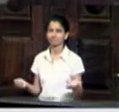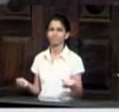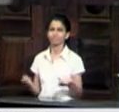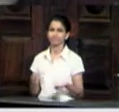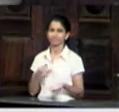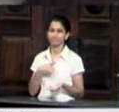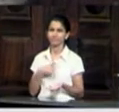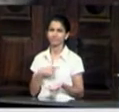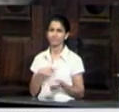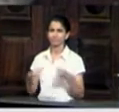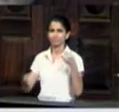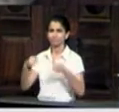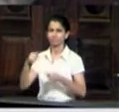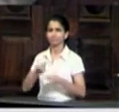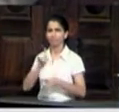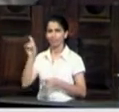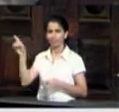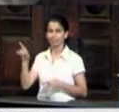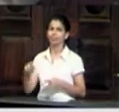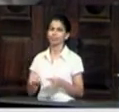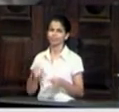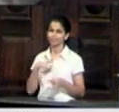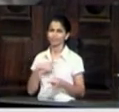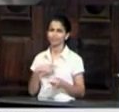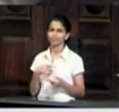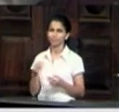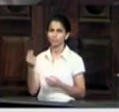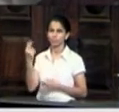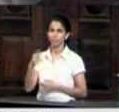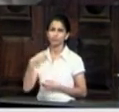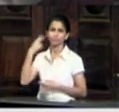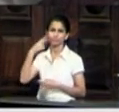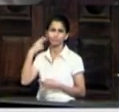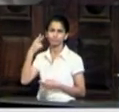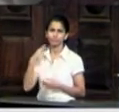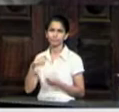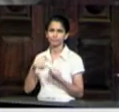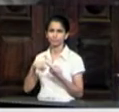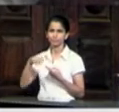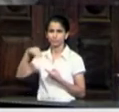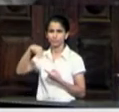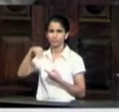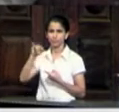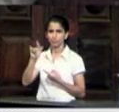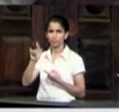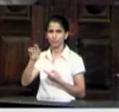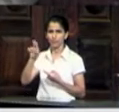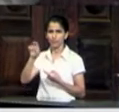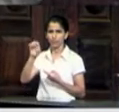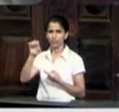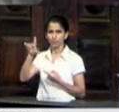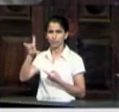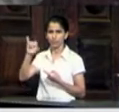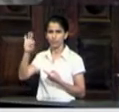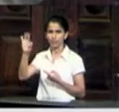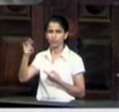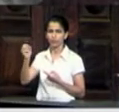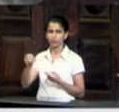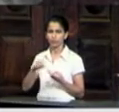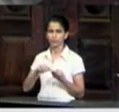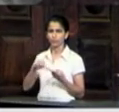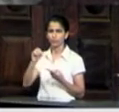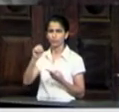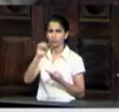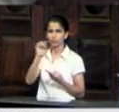setores da política de Campos. 2 vereadores, Miguelito e Oséias, foram